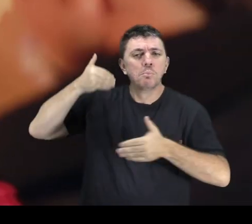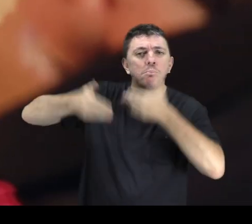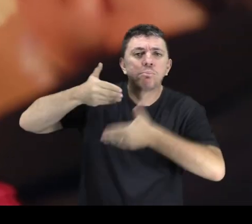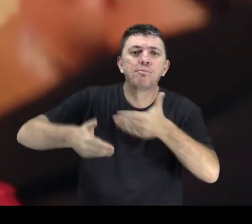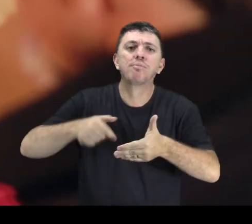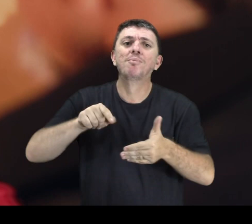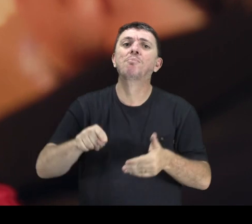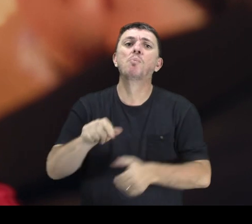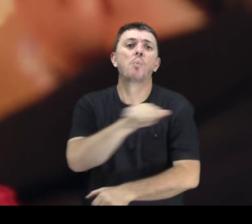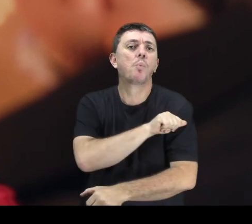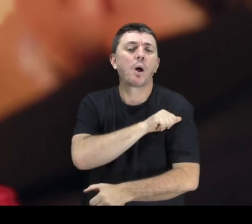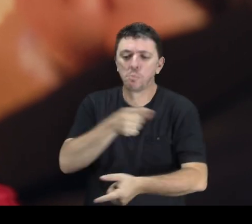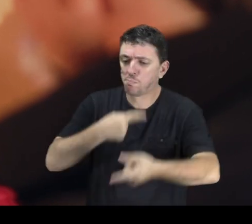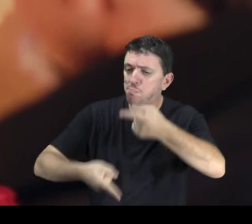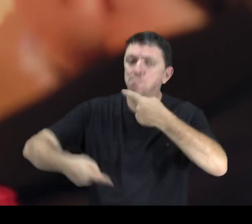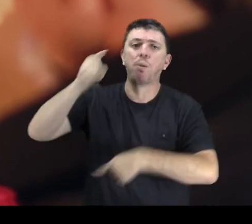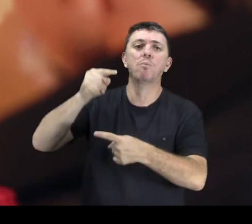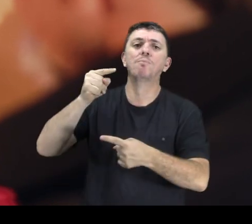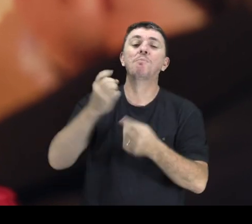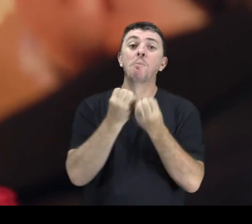Uhum. Todos.